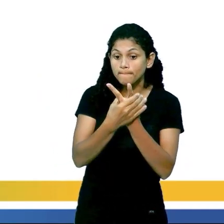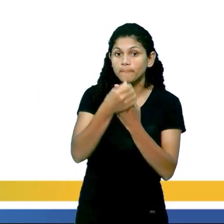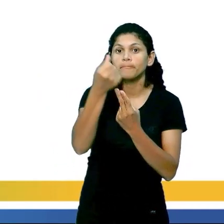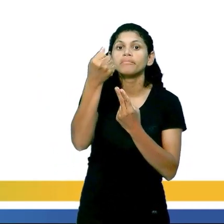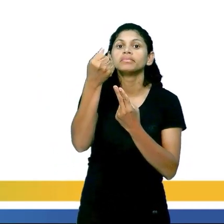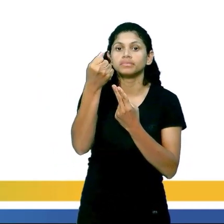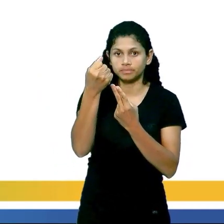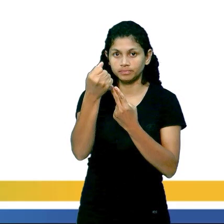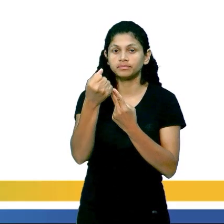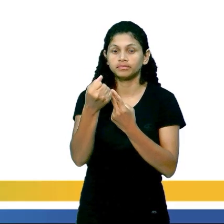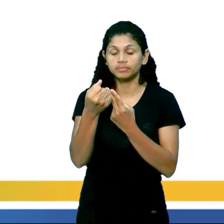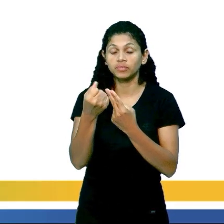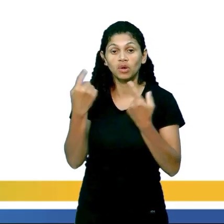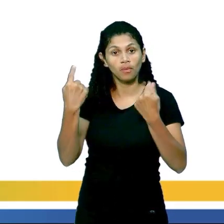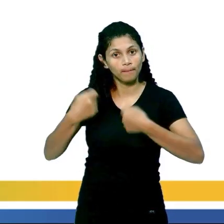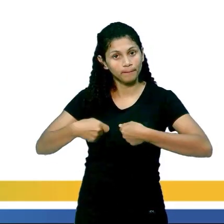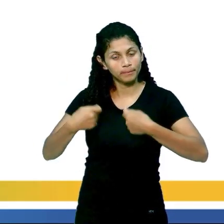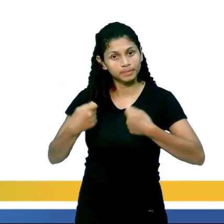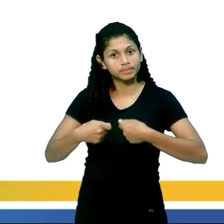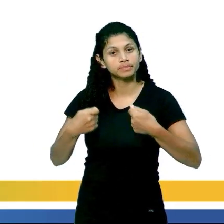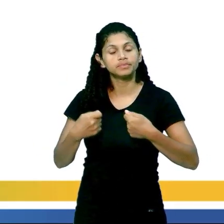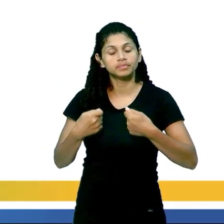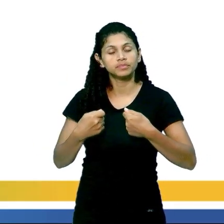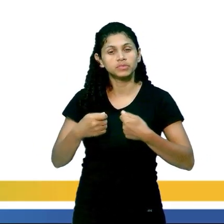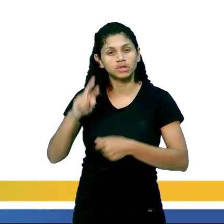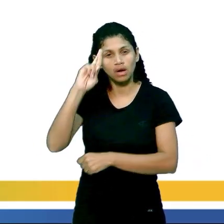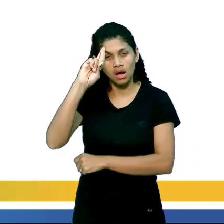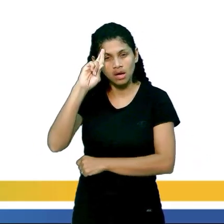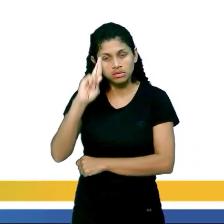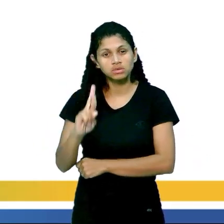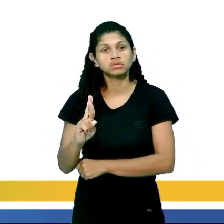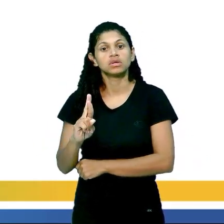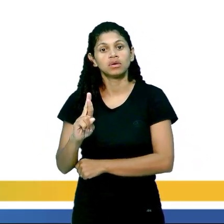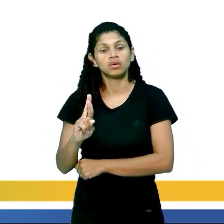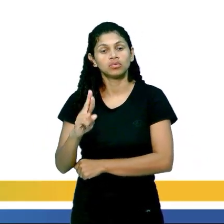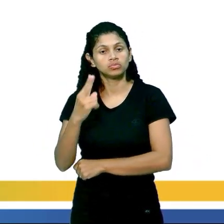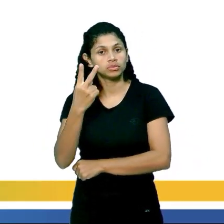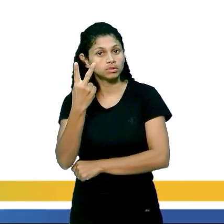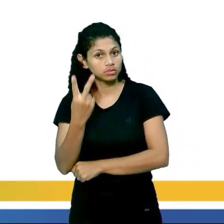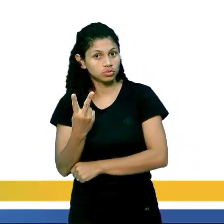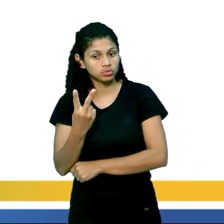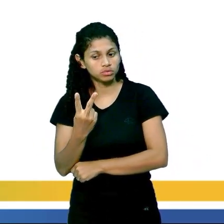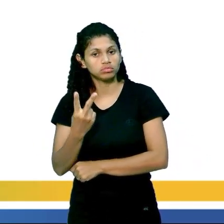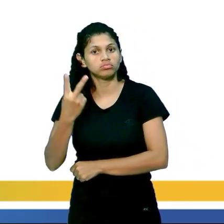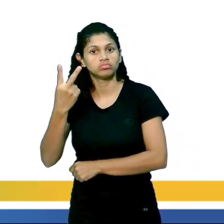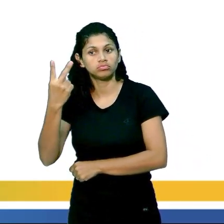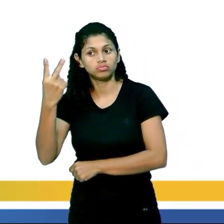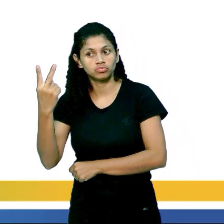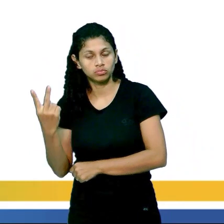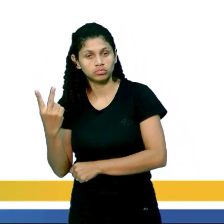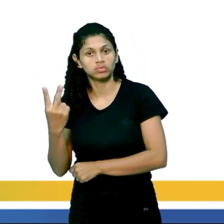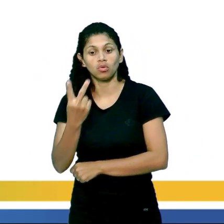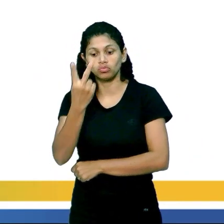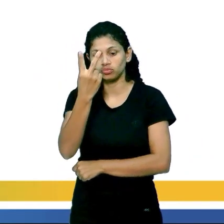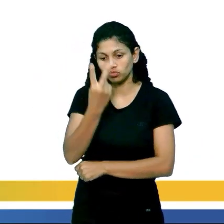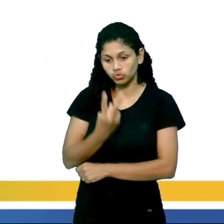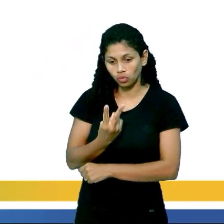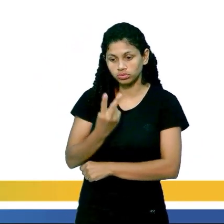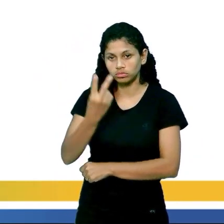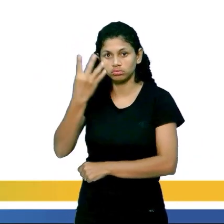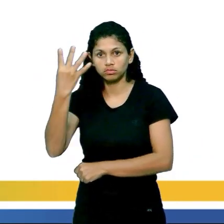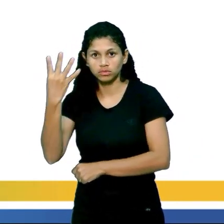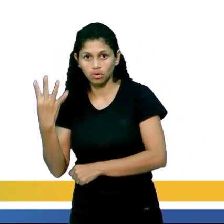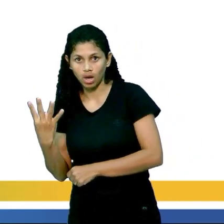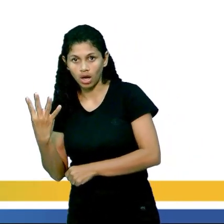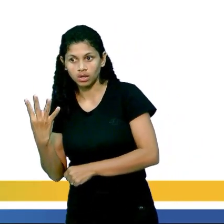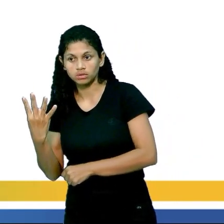do 10 o 12, então nós sabemos que a razão é 2, porque está crescendo de 2 em 2. E ele quer saber